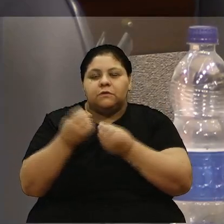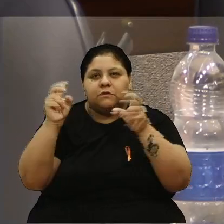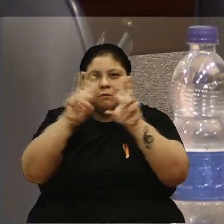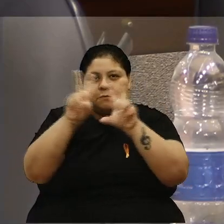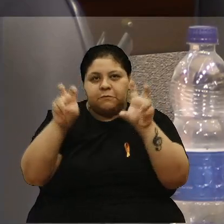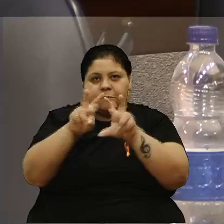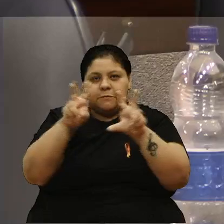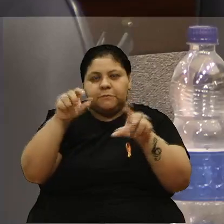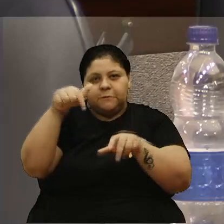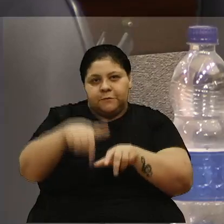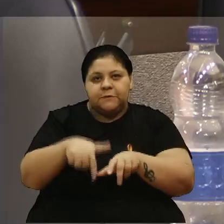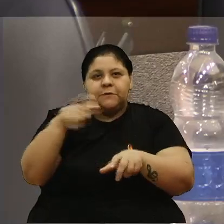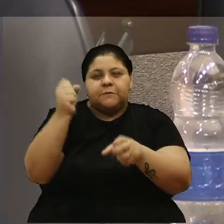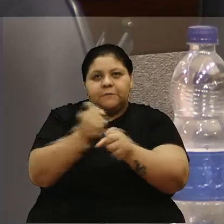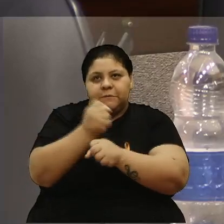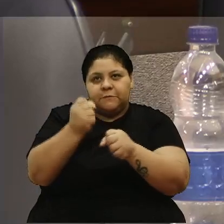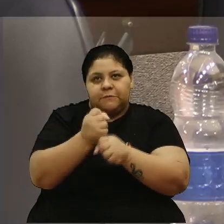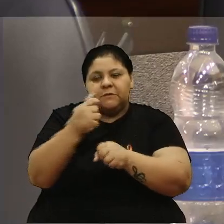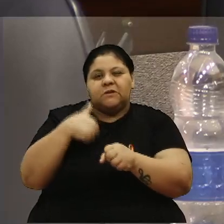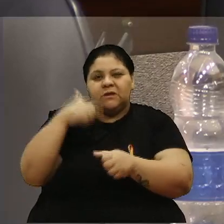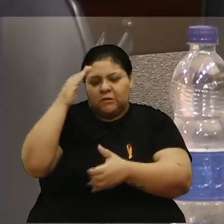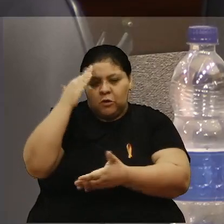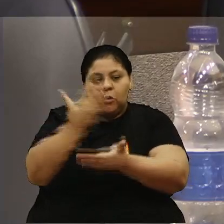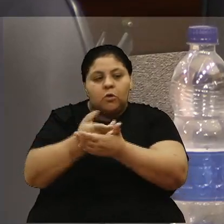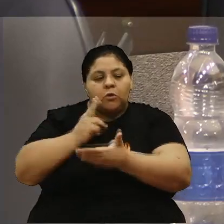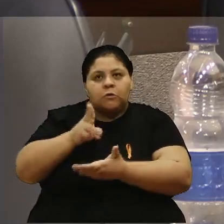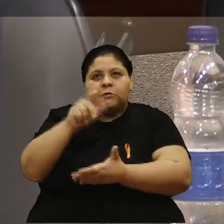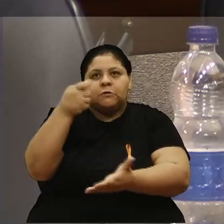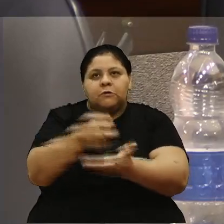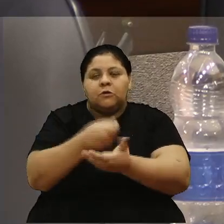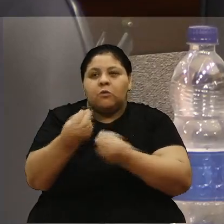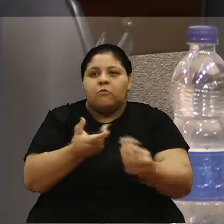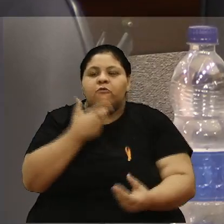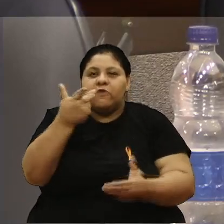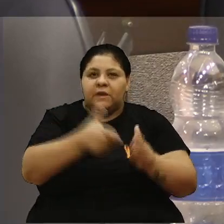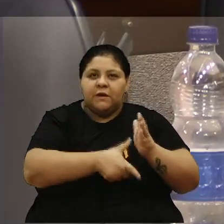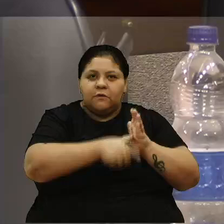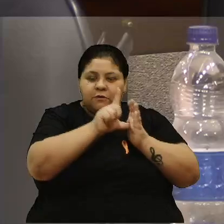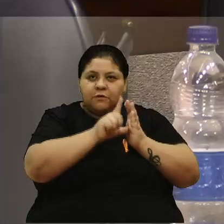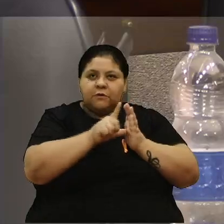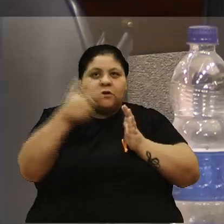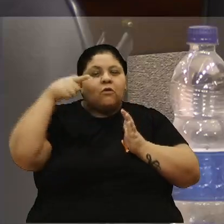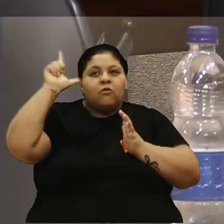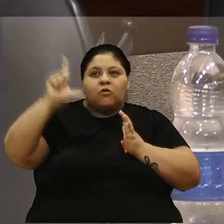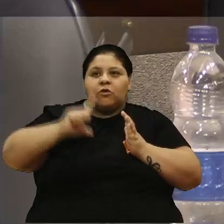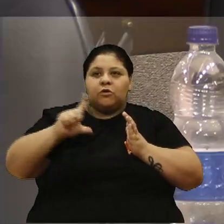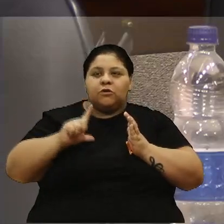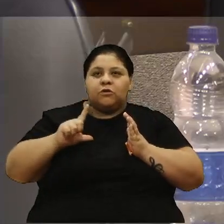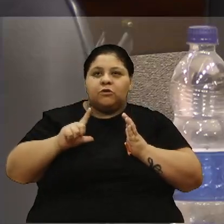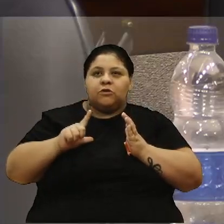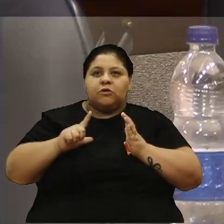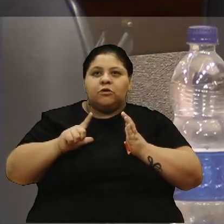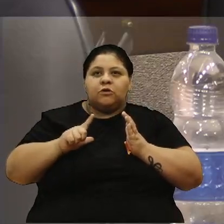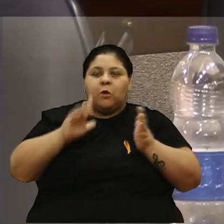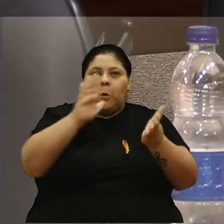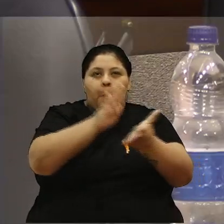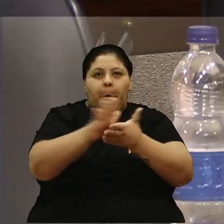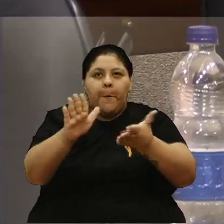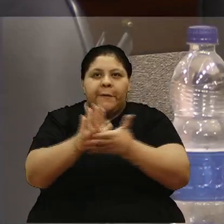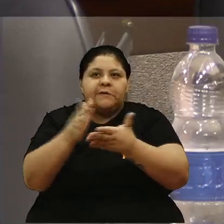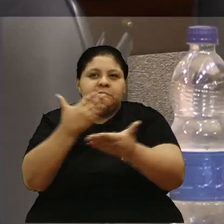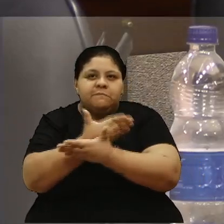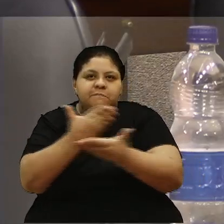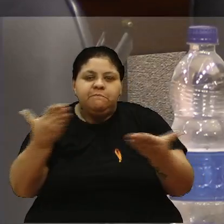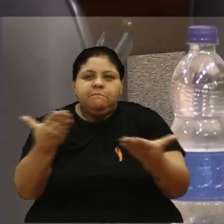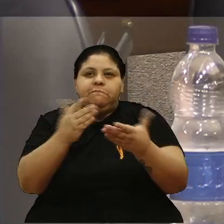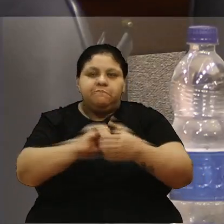aqui no Legislativo esse ano e temos que continuar batalhando. Como eu falei ontem lá em Vila Seca, nós temos uma safra, eu, o senhor, o Frisso,